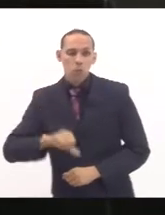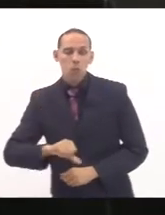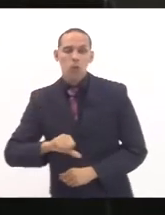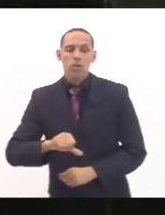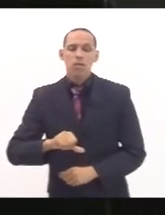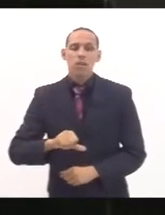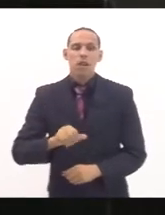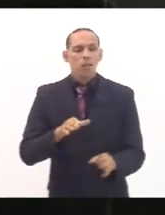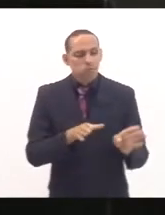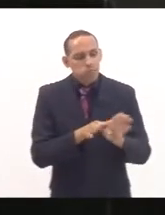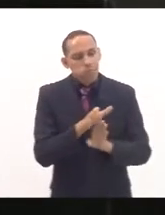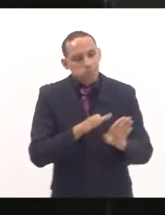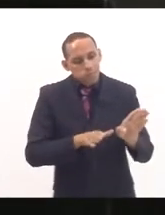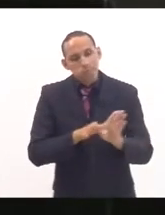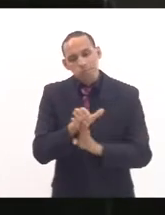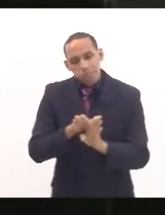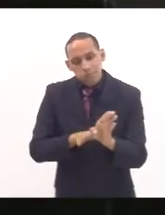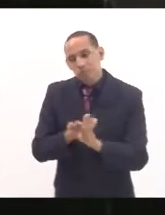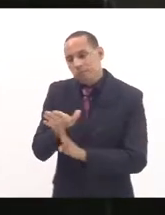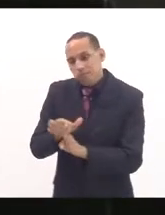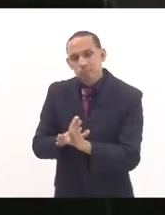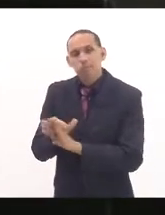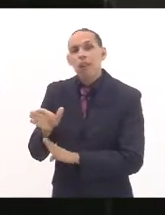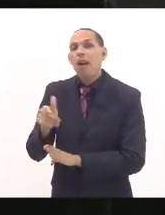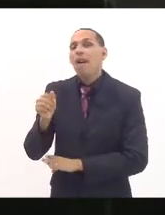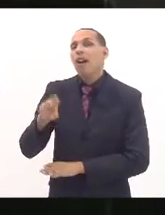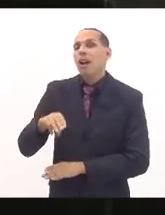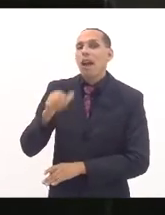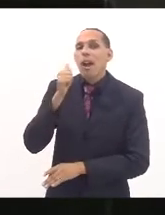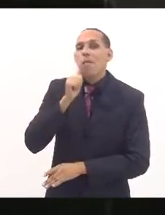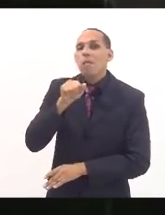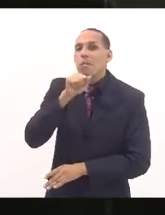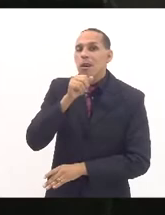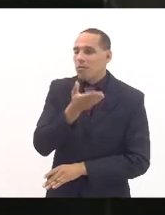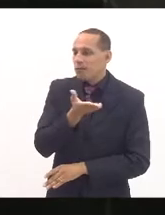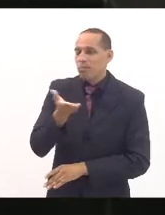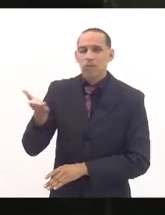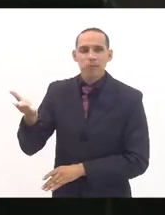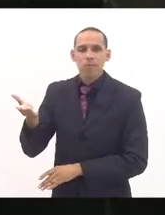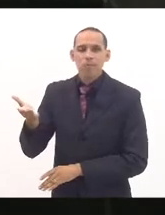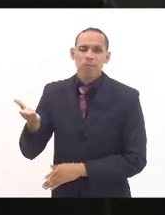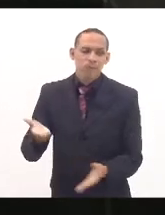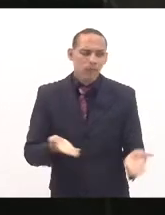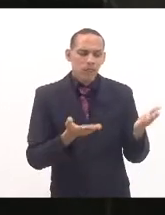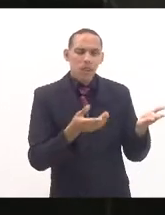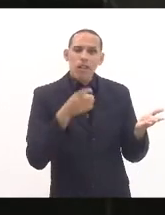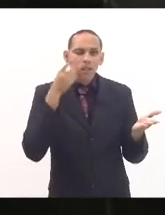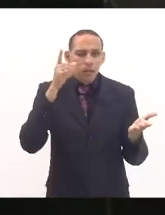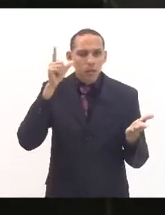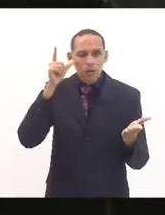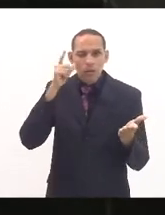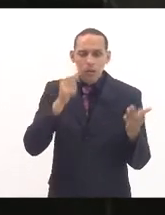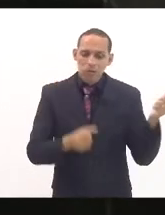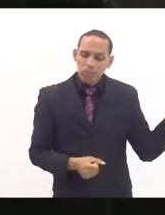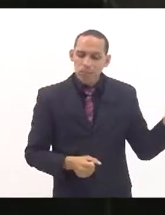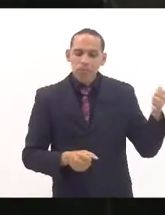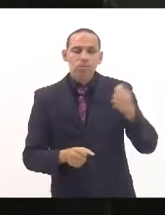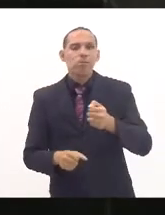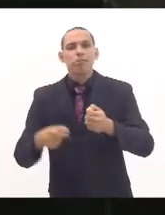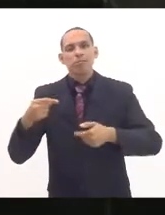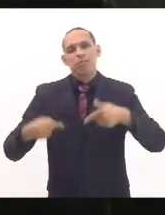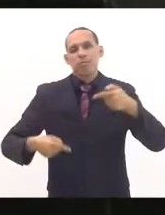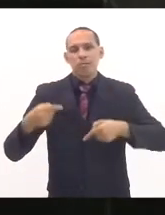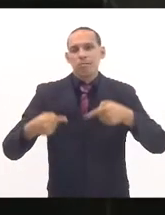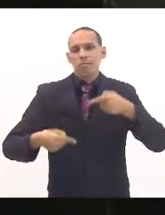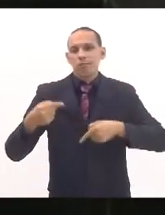uma orientação para essas mães, e é o que a deputada Lucinha está trazendo aqui para o debate, para